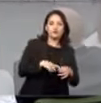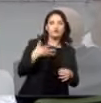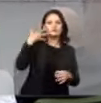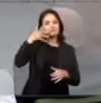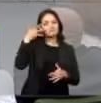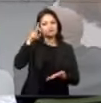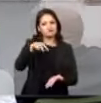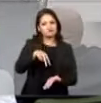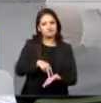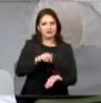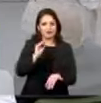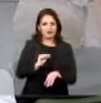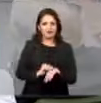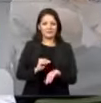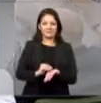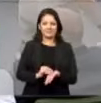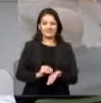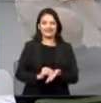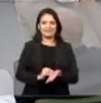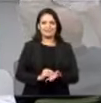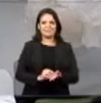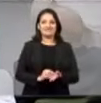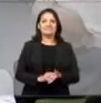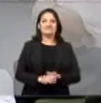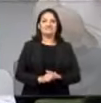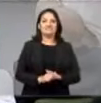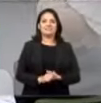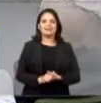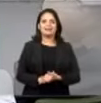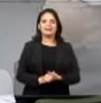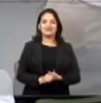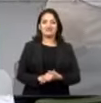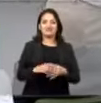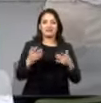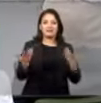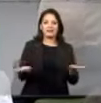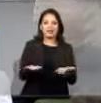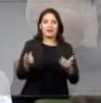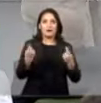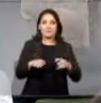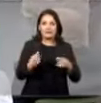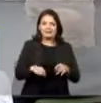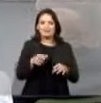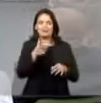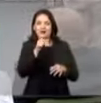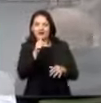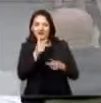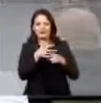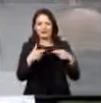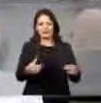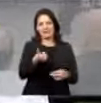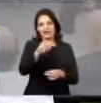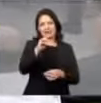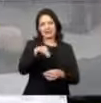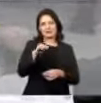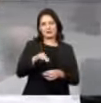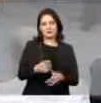estão completamente inertes aí, precisam de algum alento. Voltamos em 10 minutos. Nós suspensa a sessão.